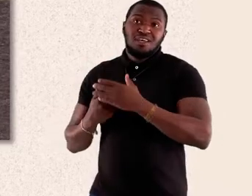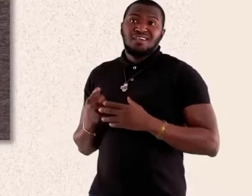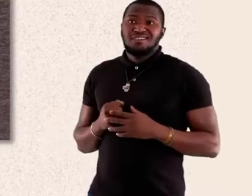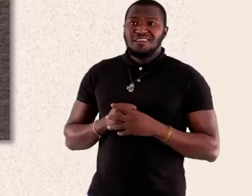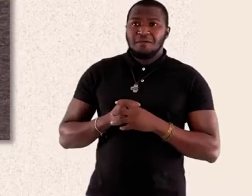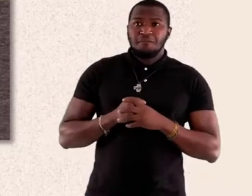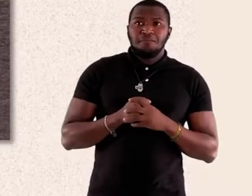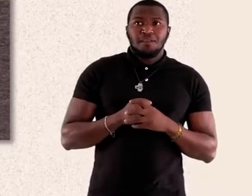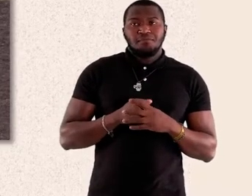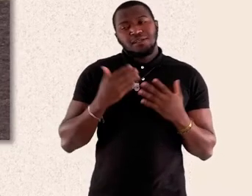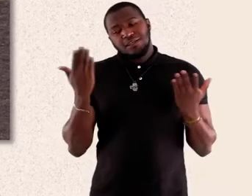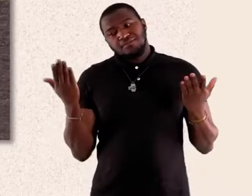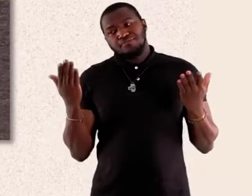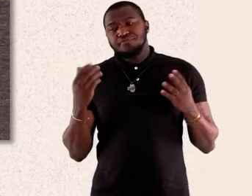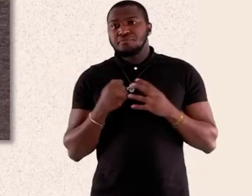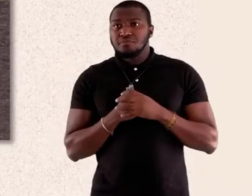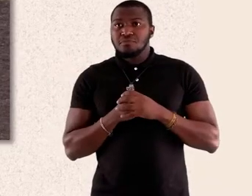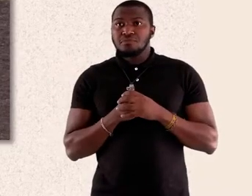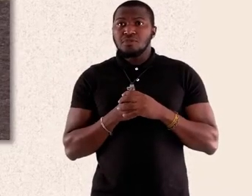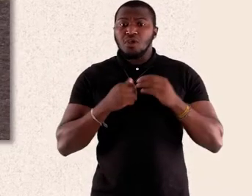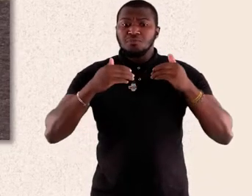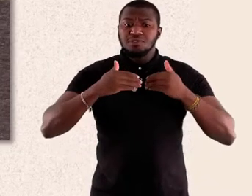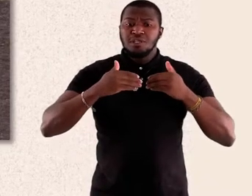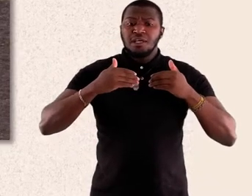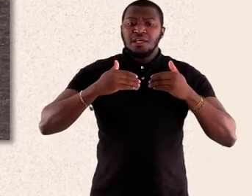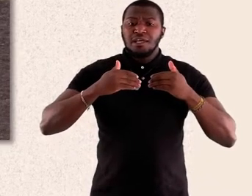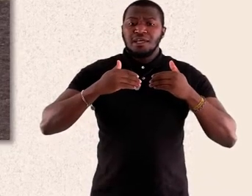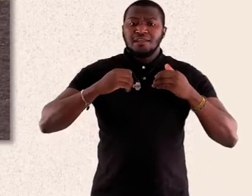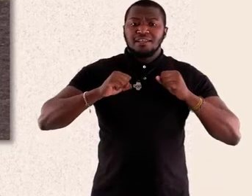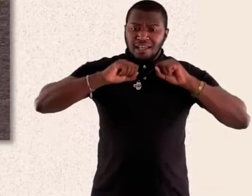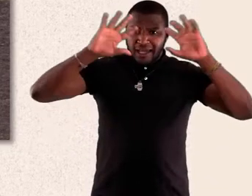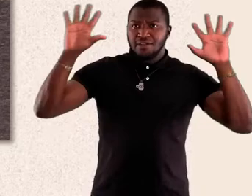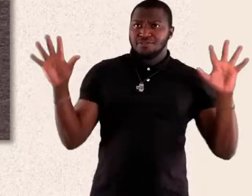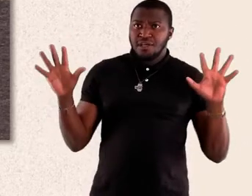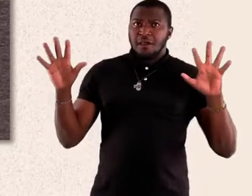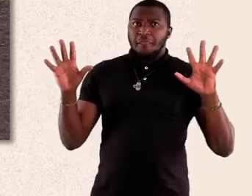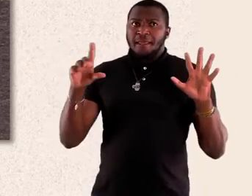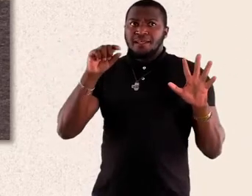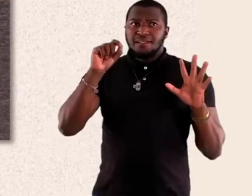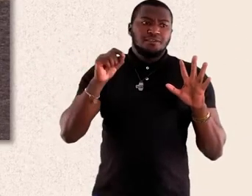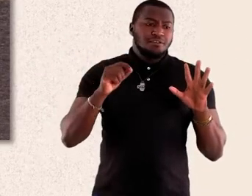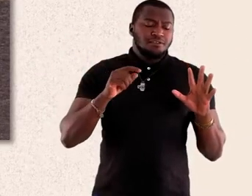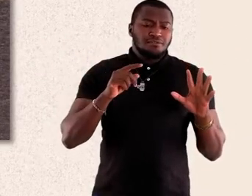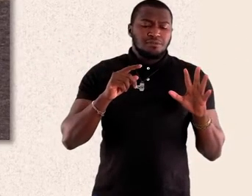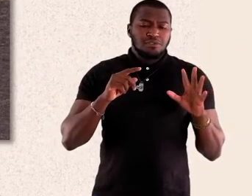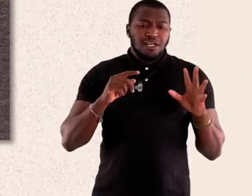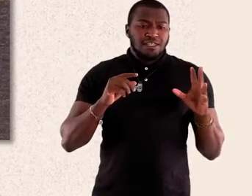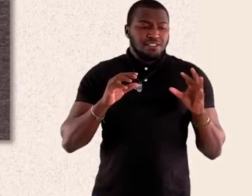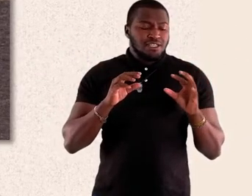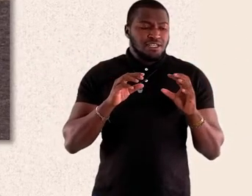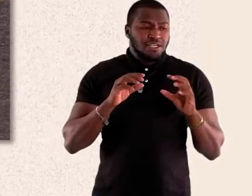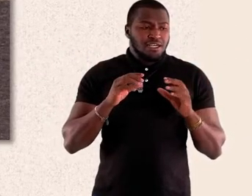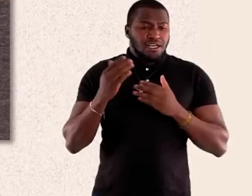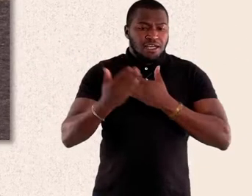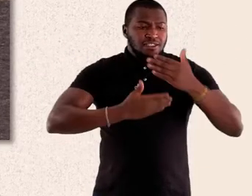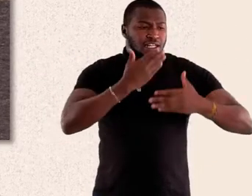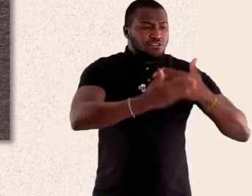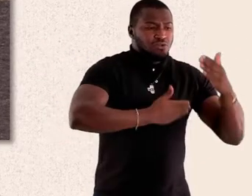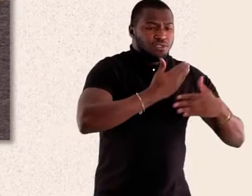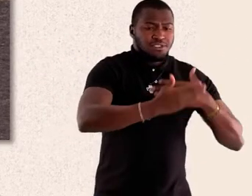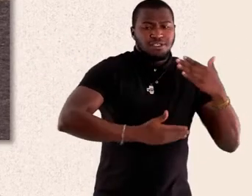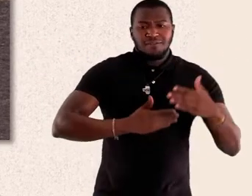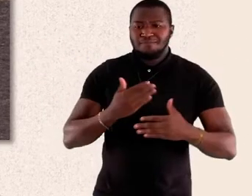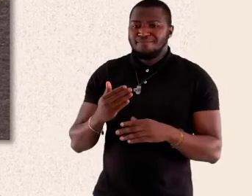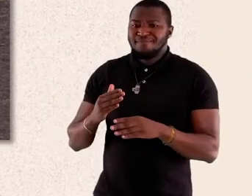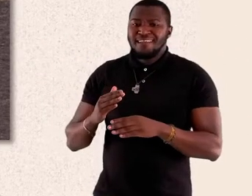se a gente então vamos abrir um pouquinho se a gente for para para a questão da interdependência quer dizer não há